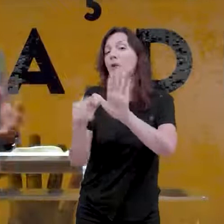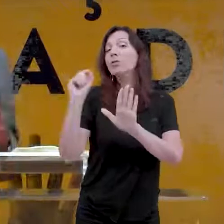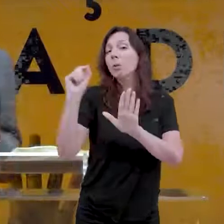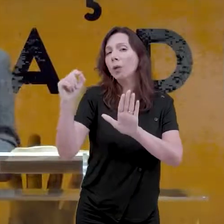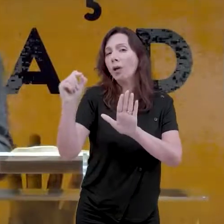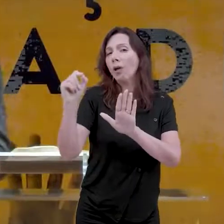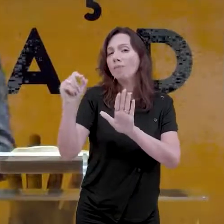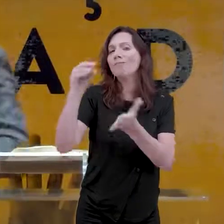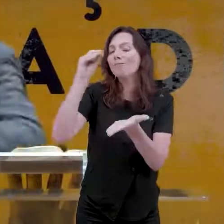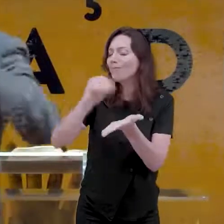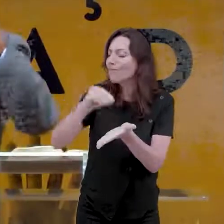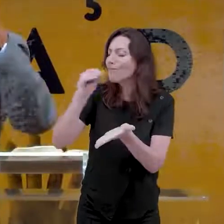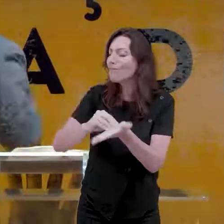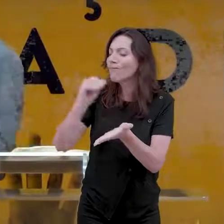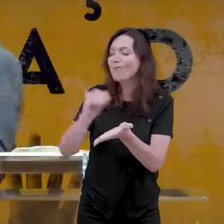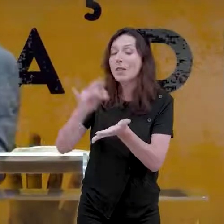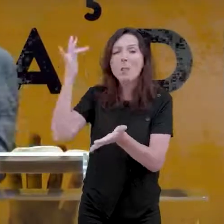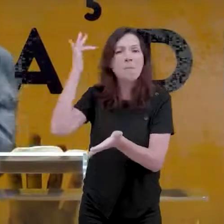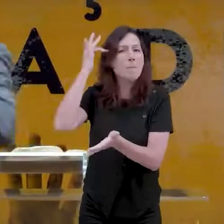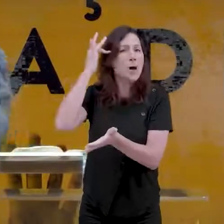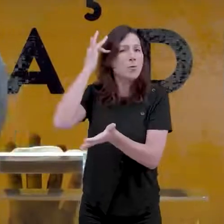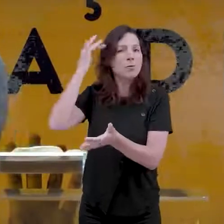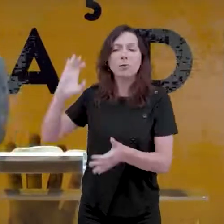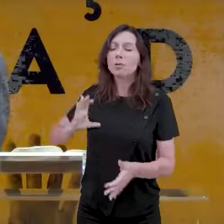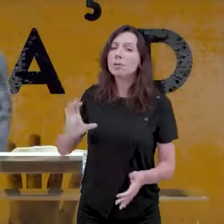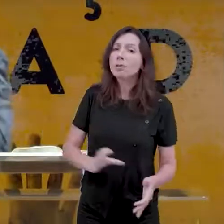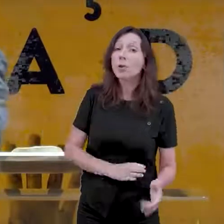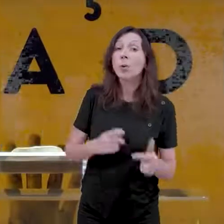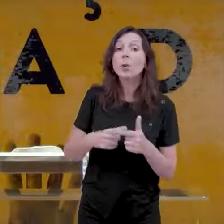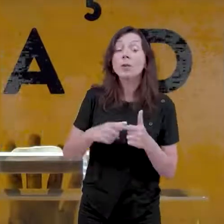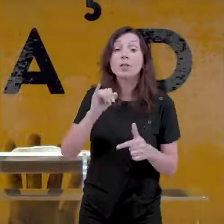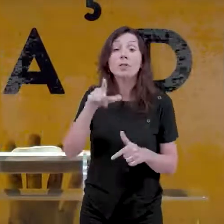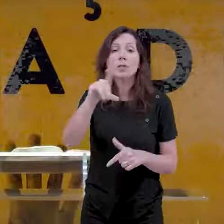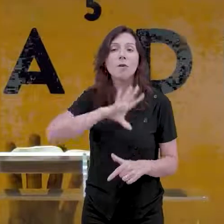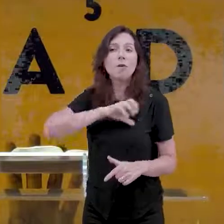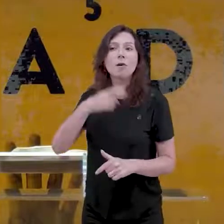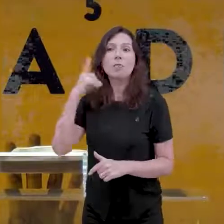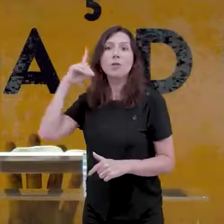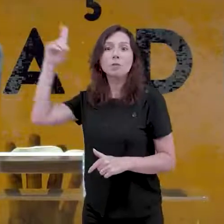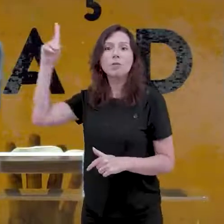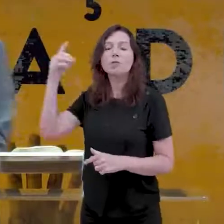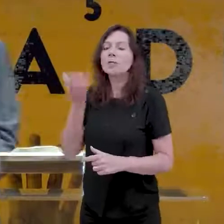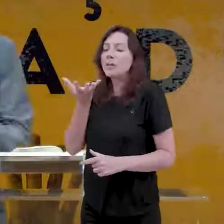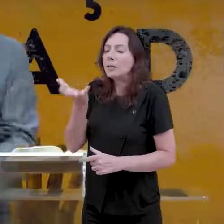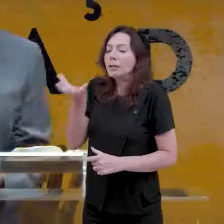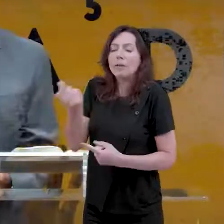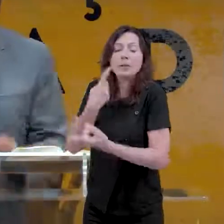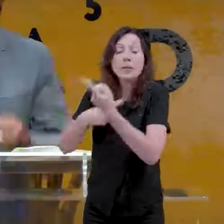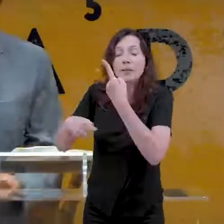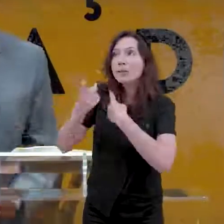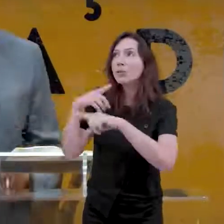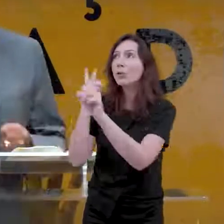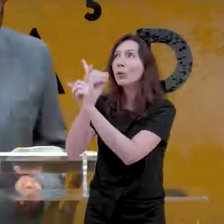de maturidade cristã, porque quando você ama Deus, você quer Deus, e você encontra na casa de Deus abrigo e paz para a